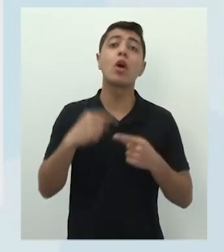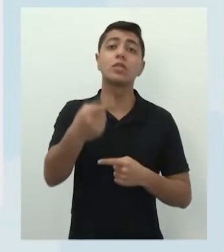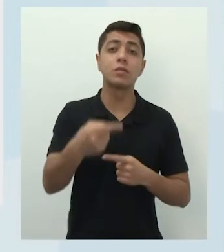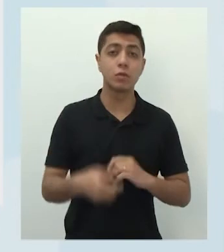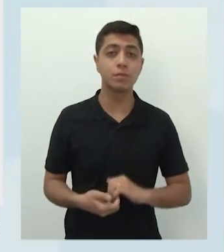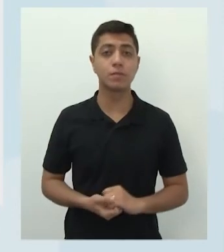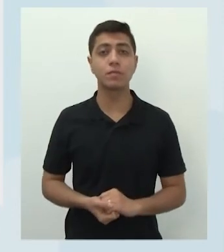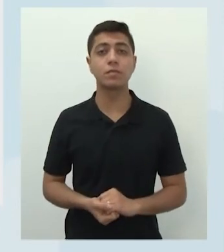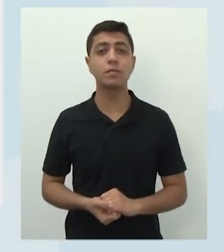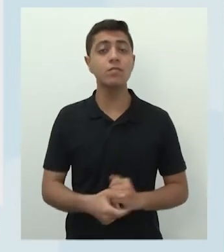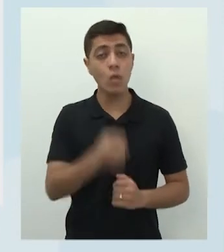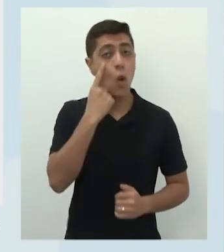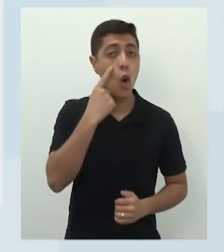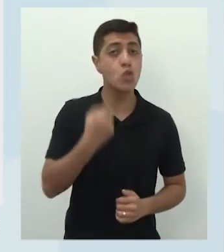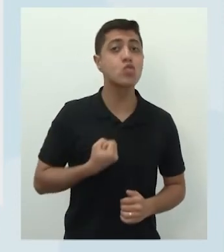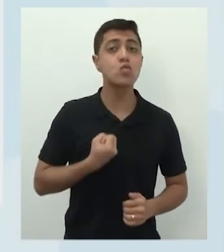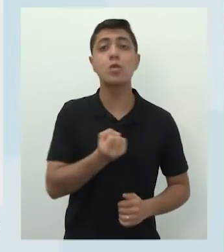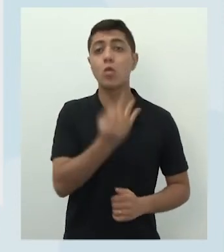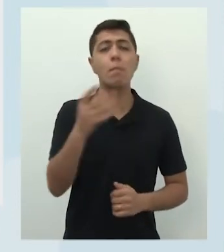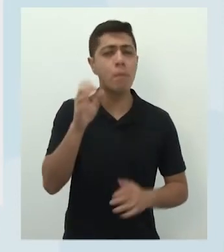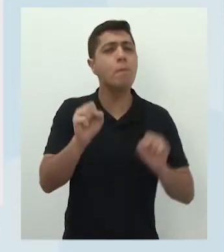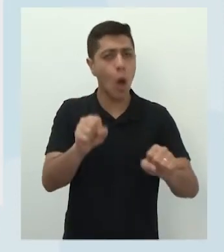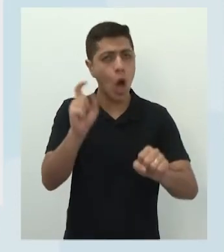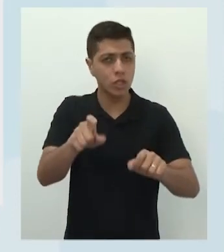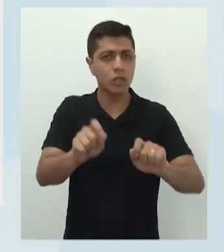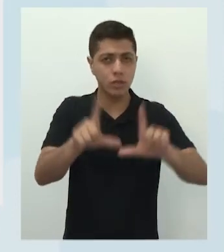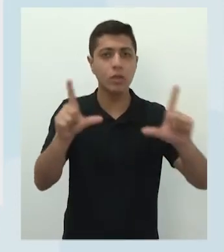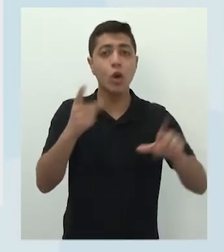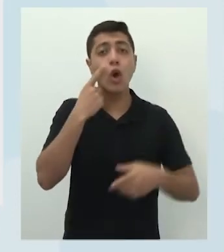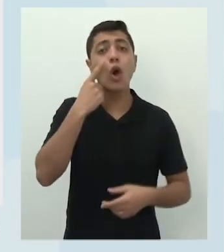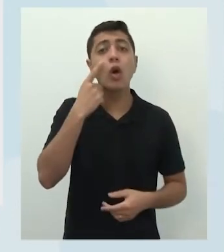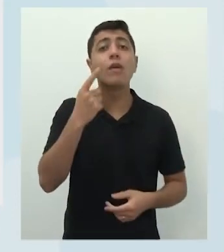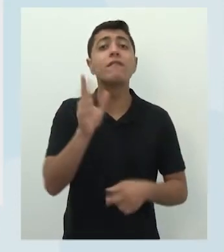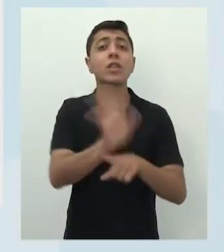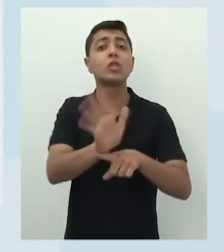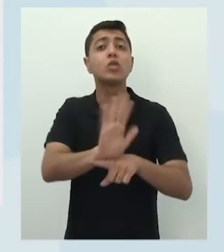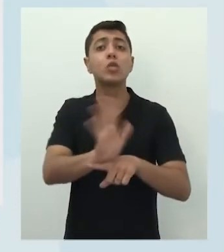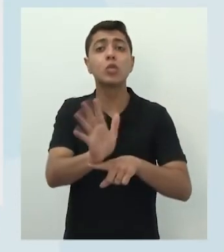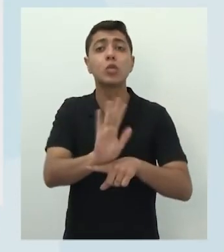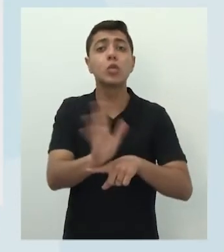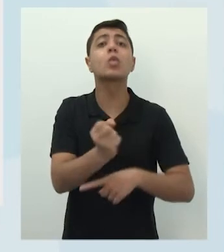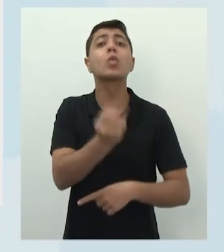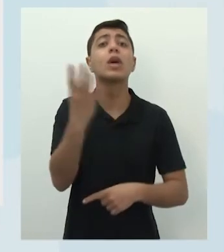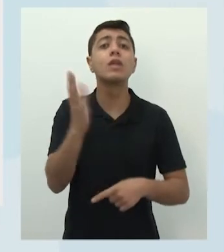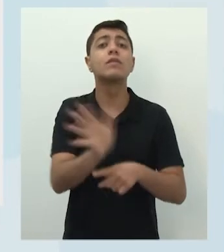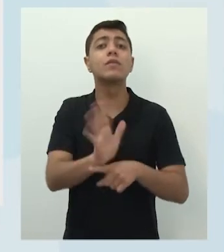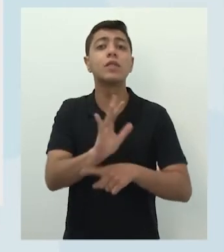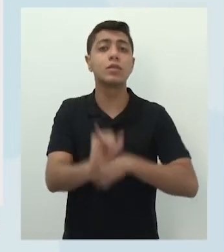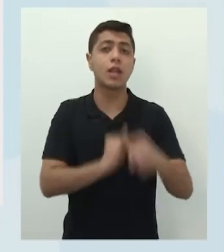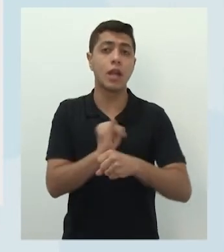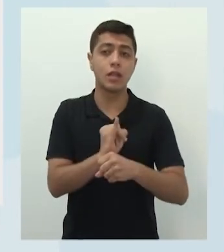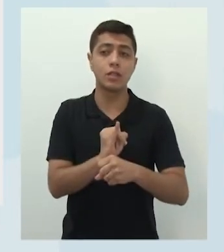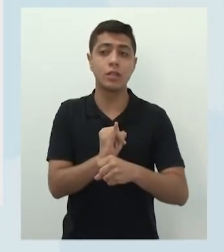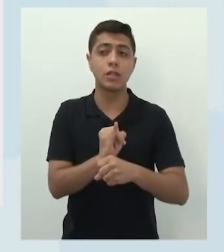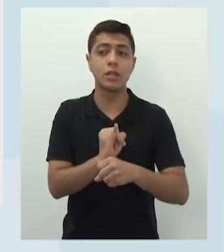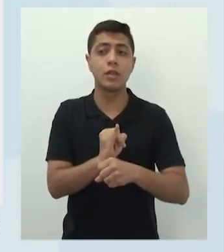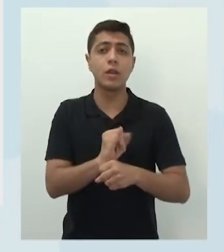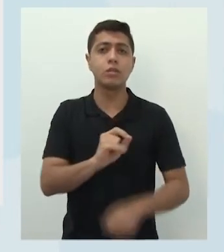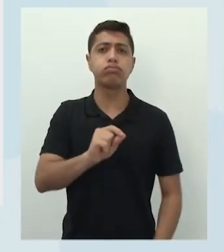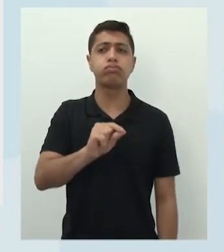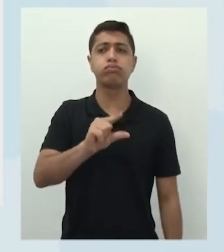asfixia. Então, cada 100 que vocês atendem, cada 100 que vocês educam, 7, pode perguntar que você vai encontrar